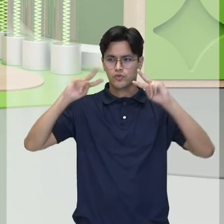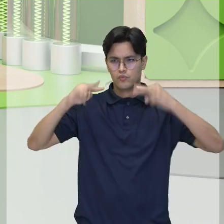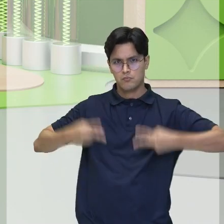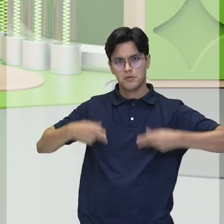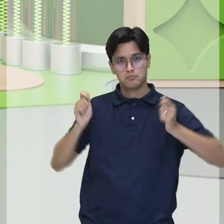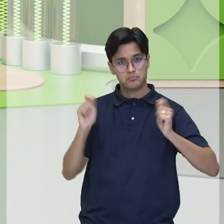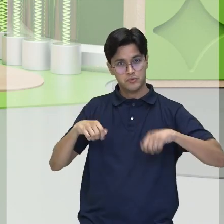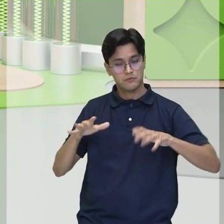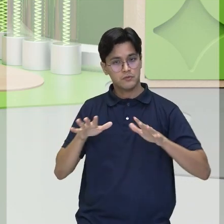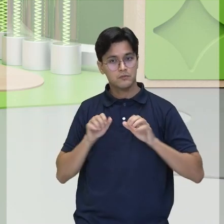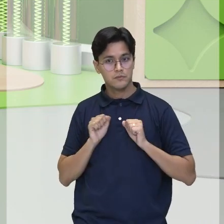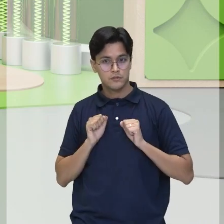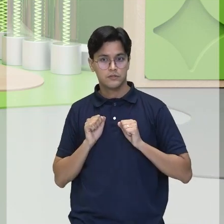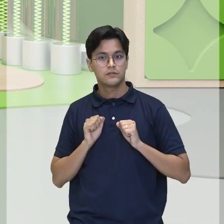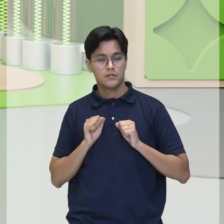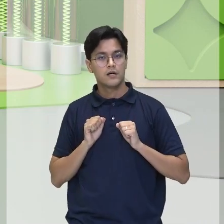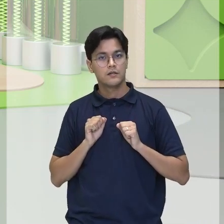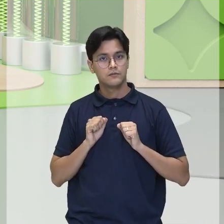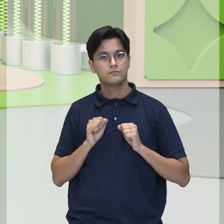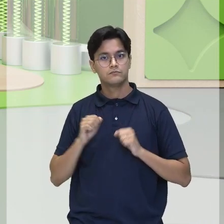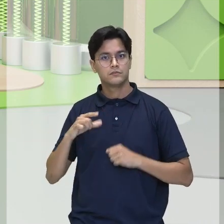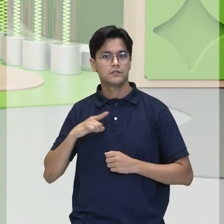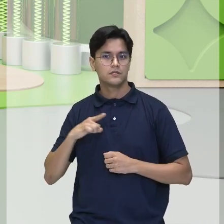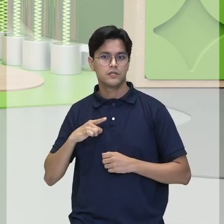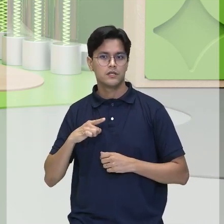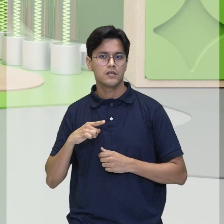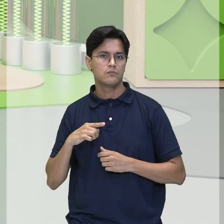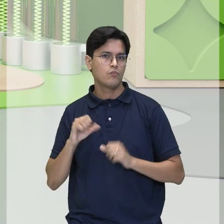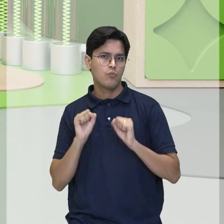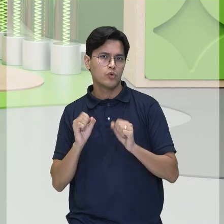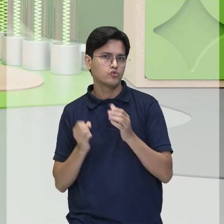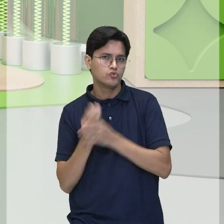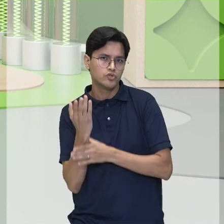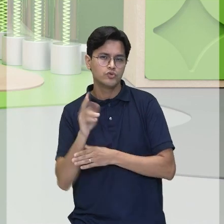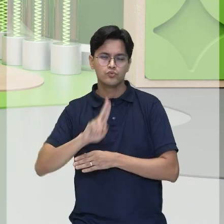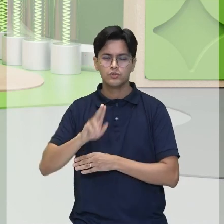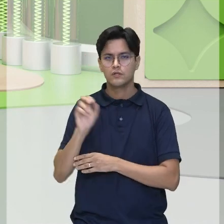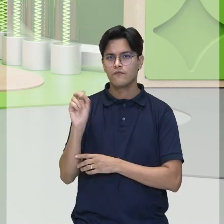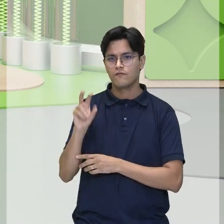agentes infecciosos, né, que podem ser vírus, bactérias, entre